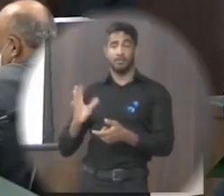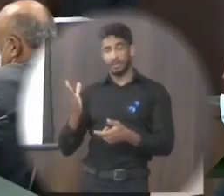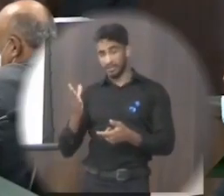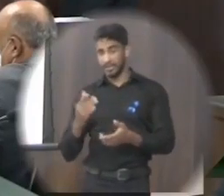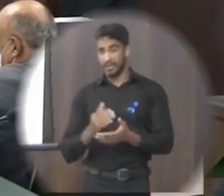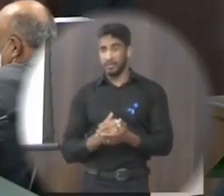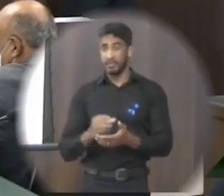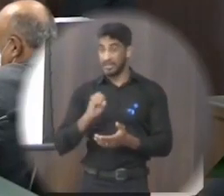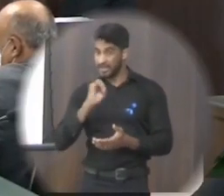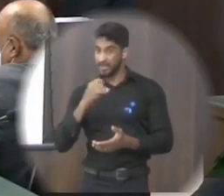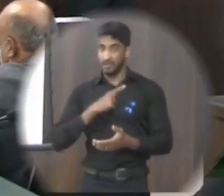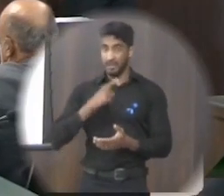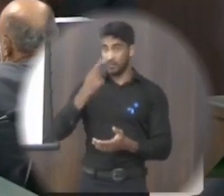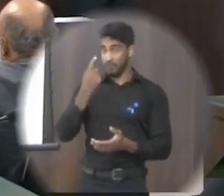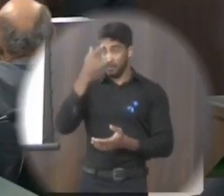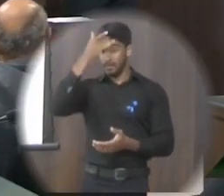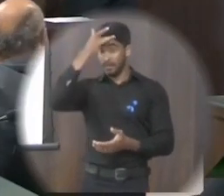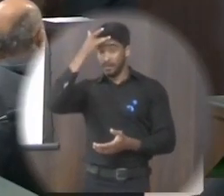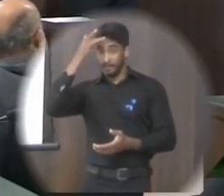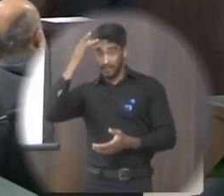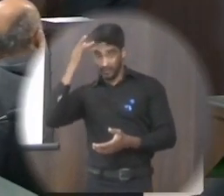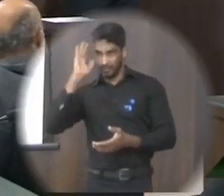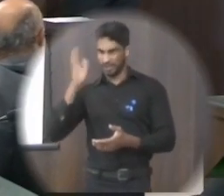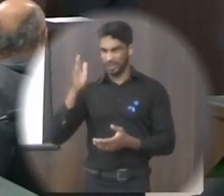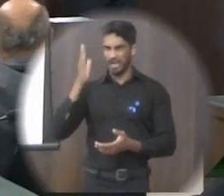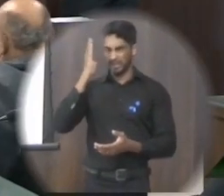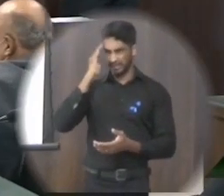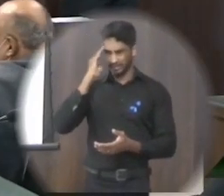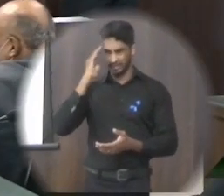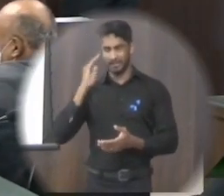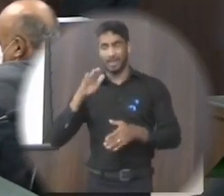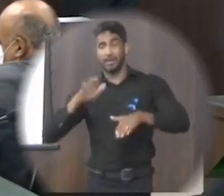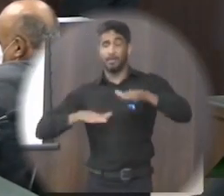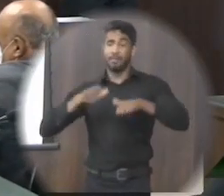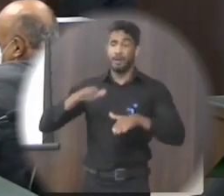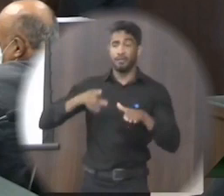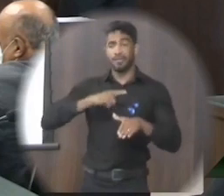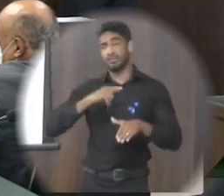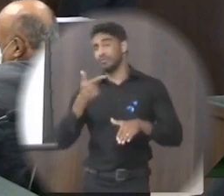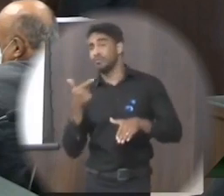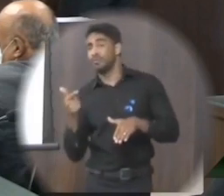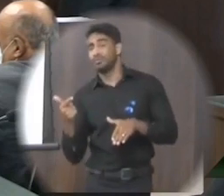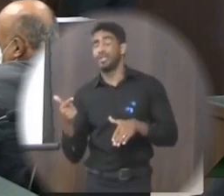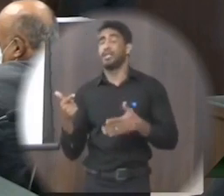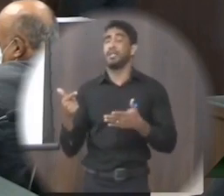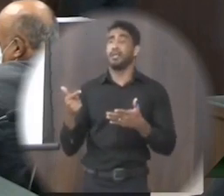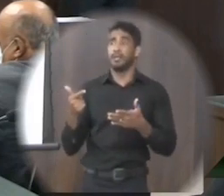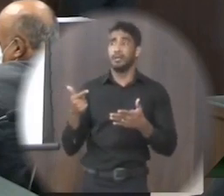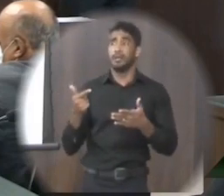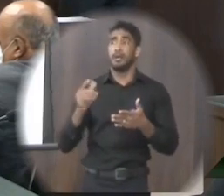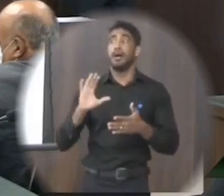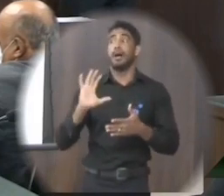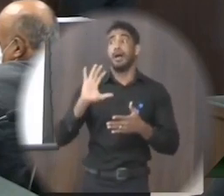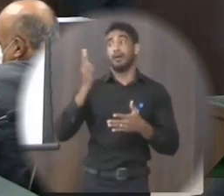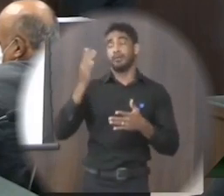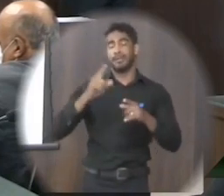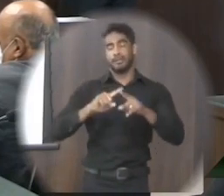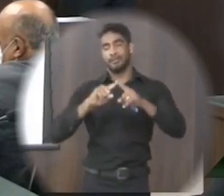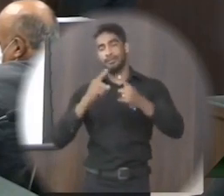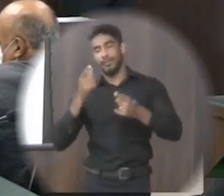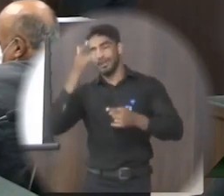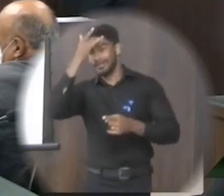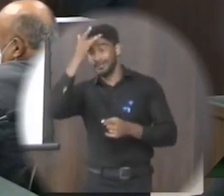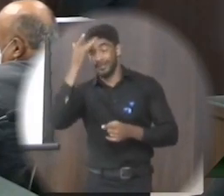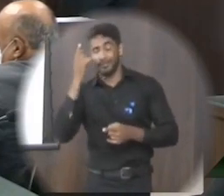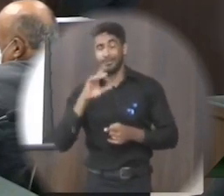formado naquele momento ali que já entrasse em combate, talvez não teria chegado ao que chegou. Mas como a pessoa também não